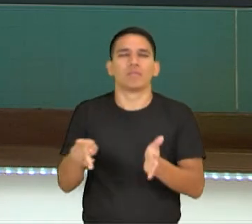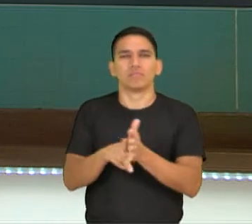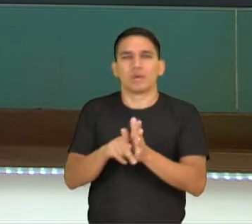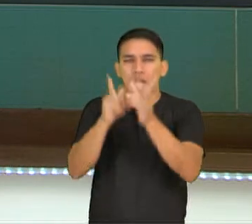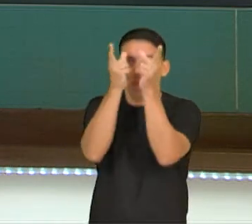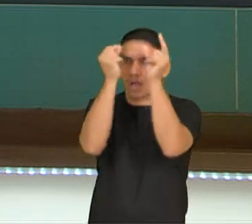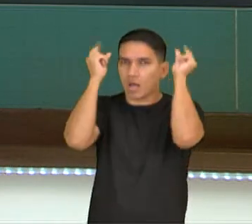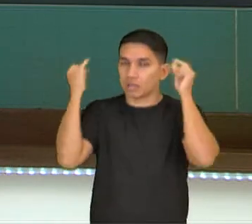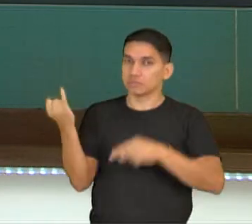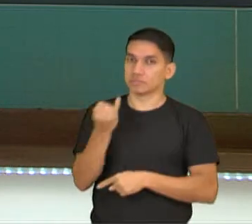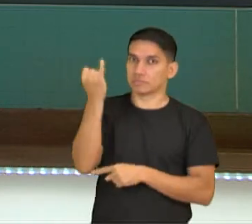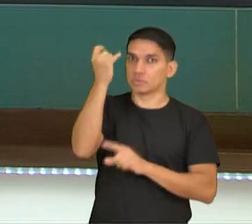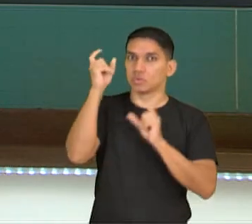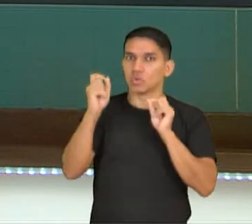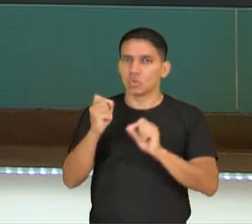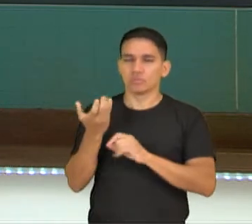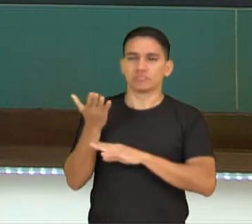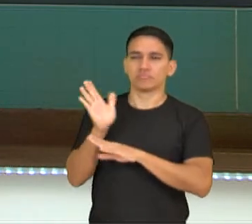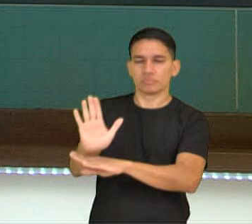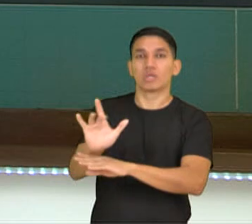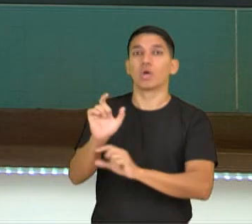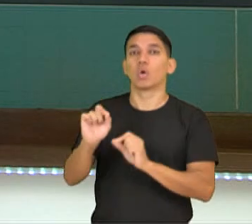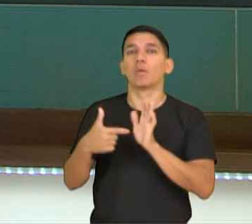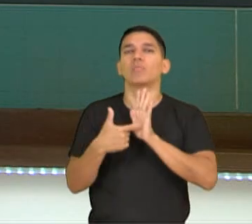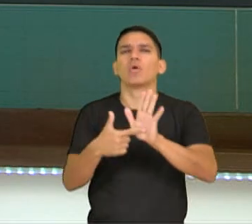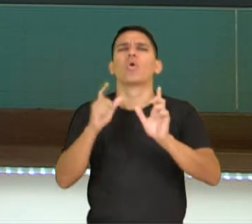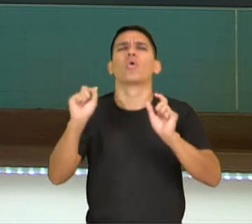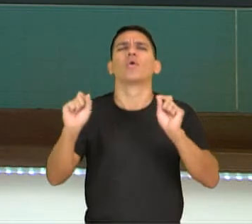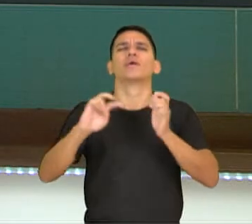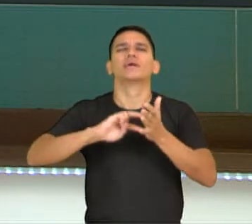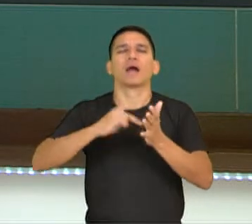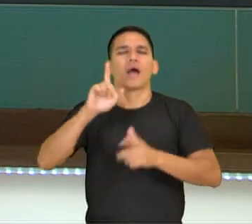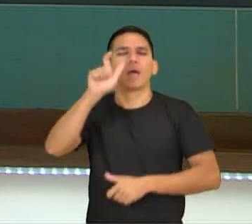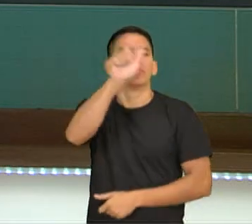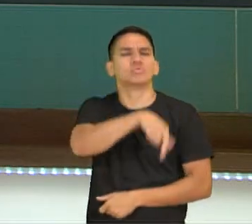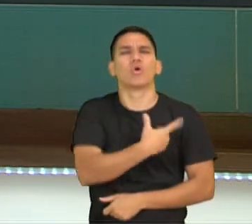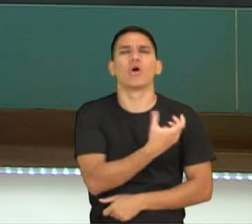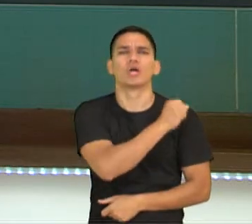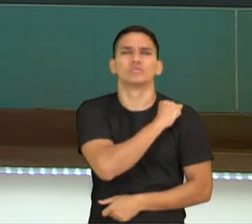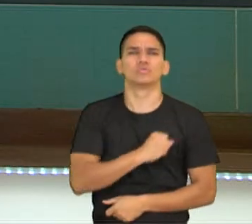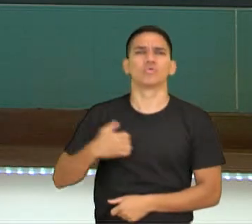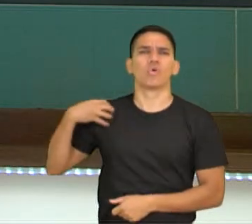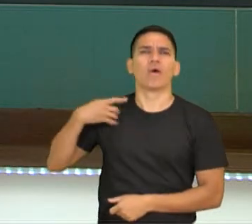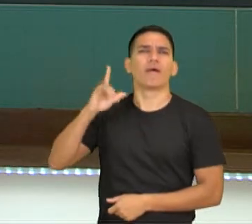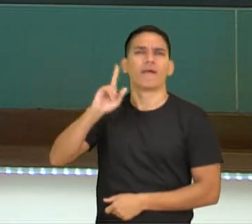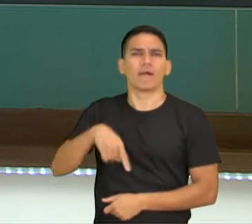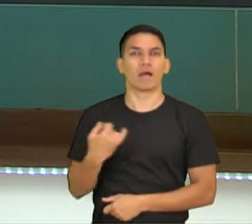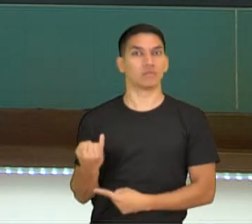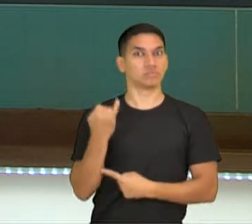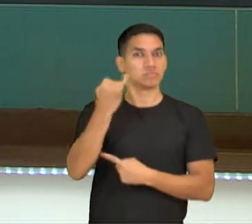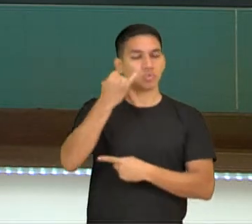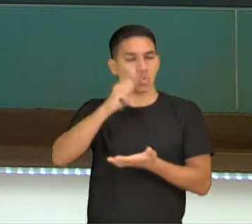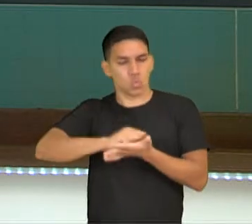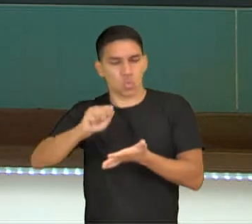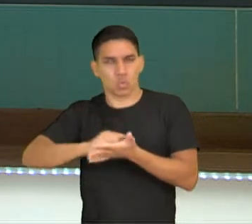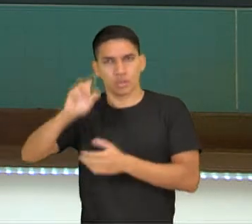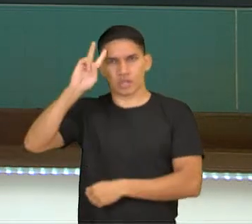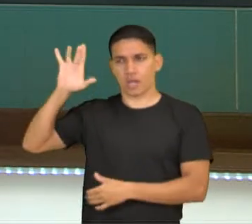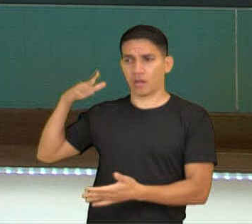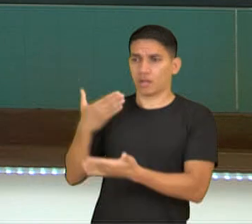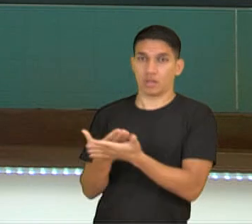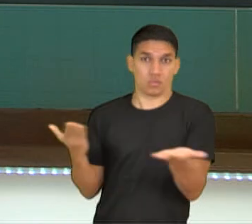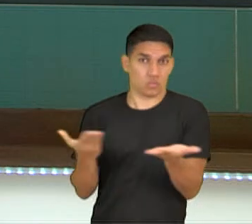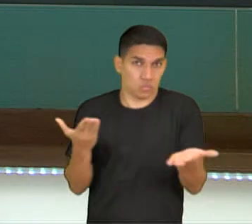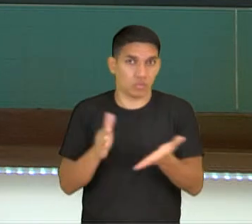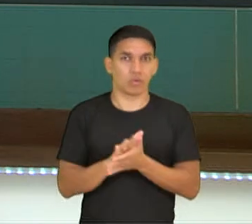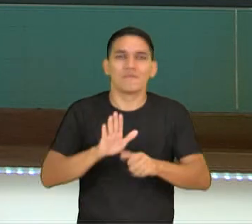tão importante, que nos revelou quem era Sócrates e que escreveu obras, né, tão importantes para a história da filosofia até os dias atuais,